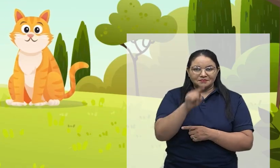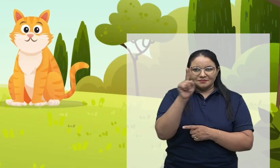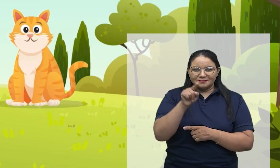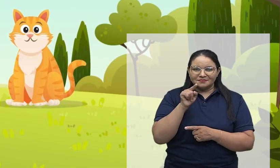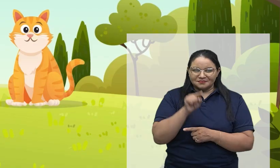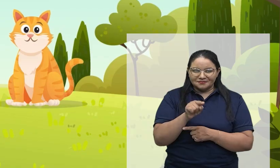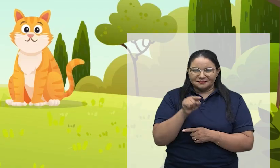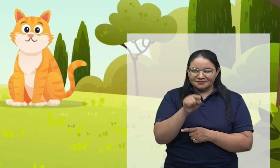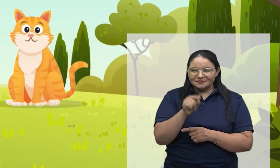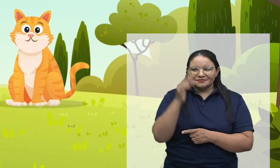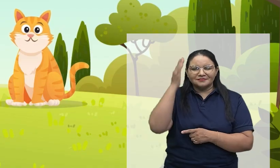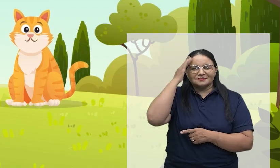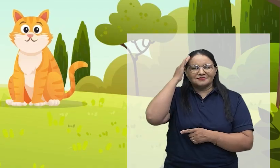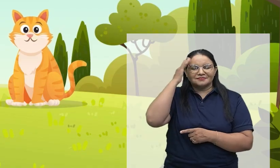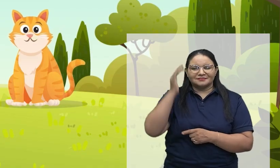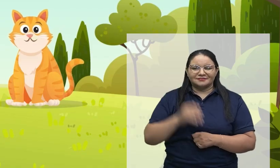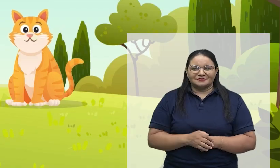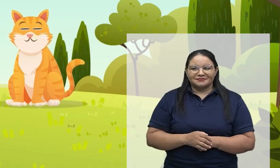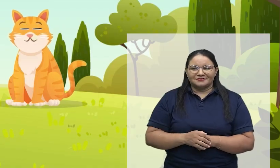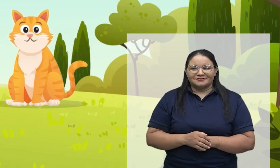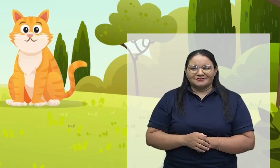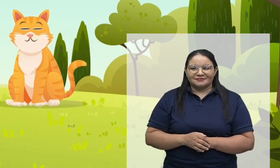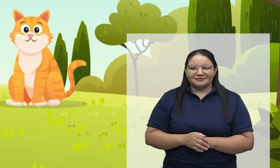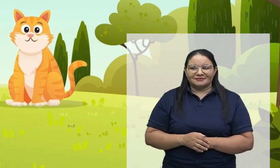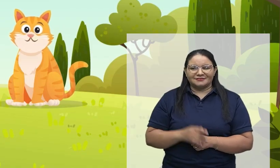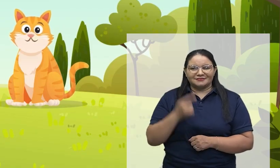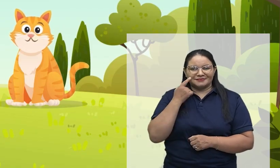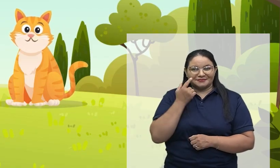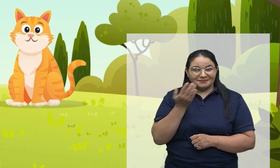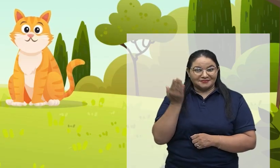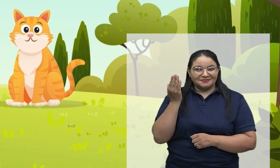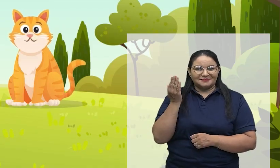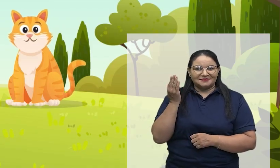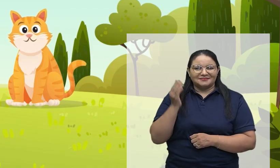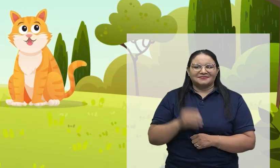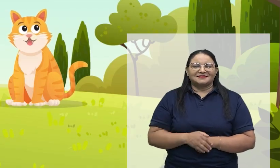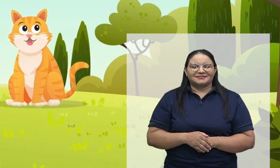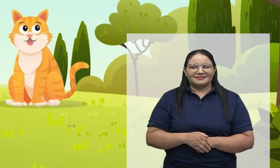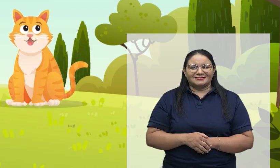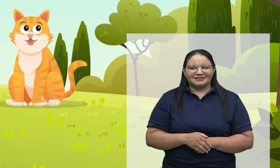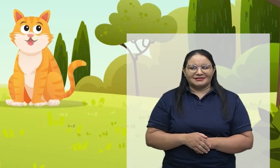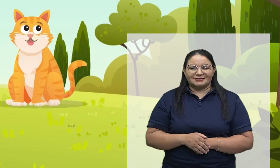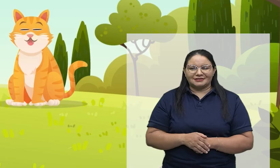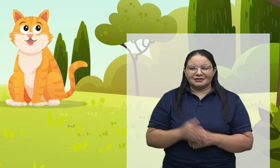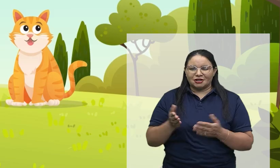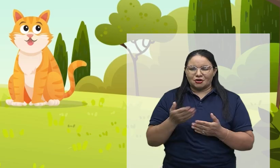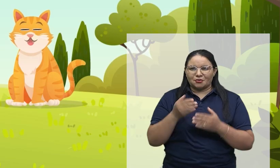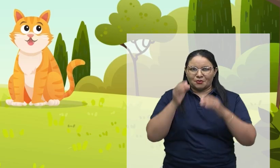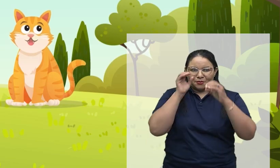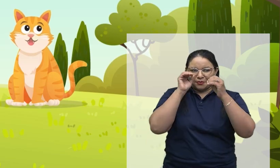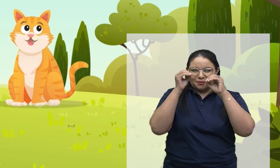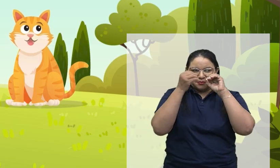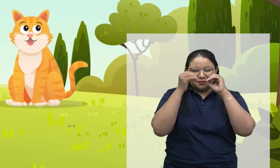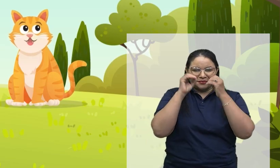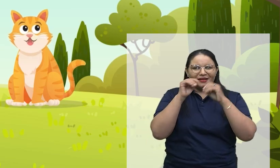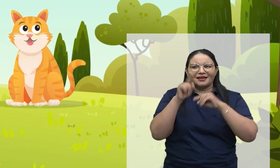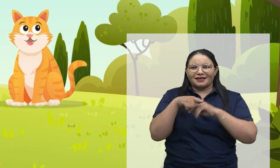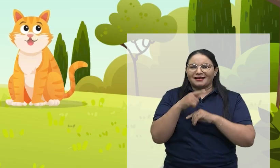E vem a coruja chegando aí e ela traz algo pra gente. Olha